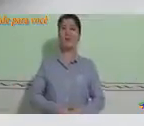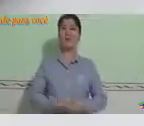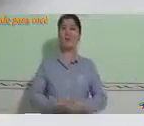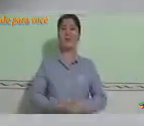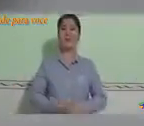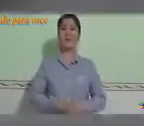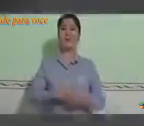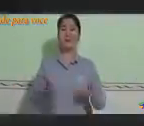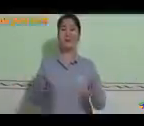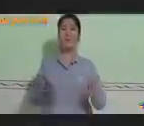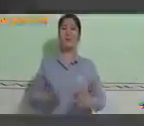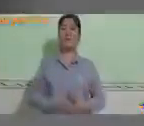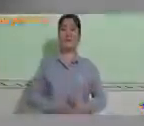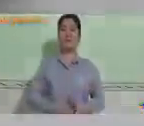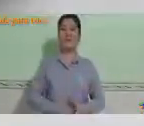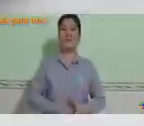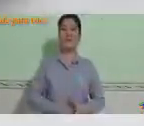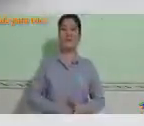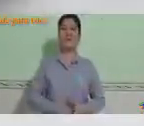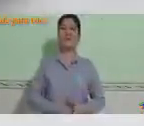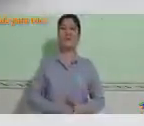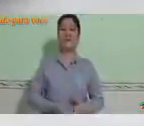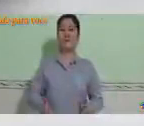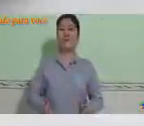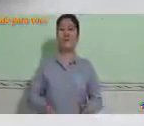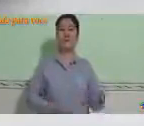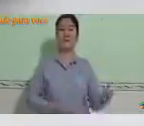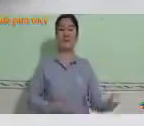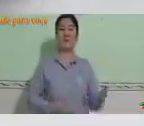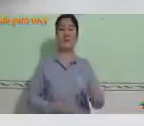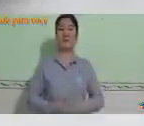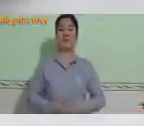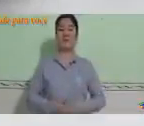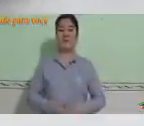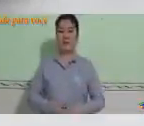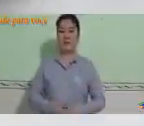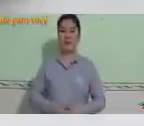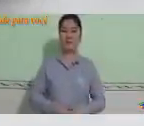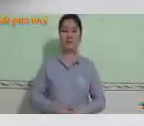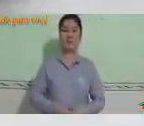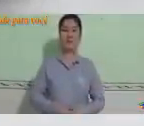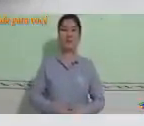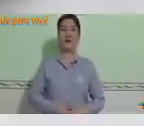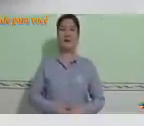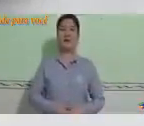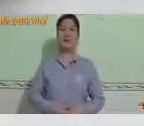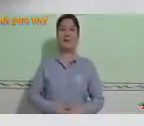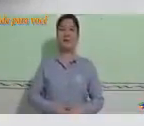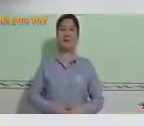O R O M P E R e acento agudo O D O D E 20 M I N O T O S A C A D A 2